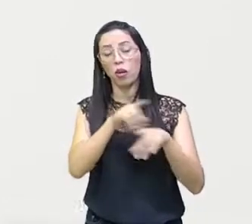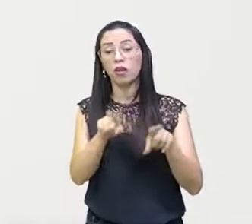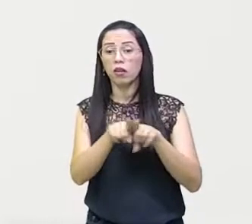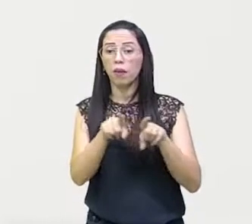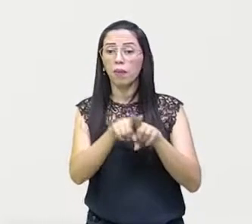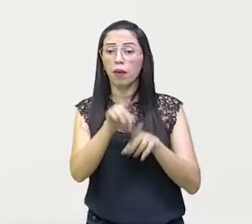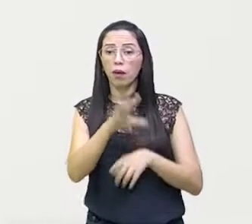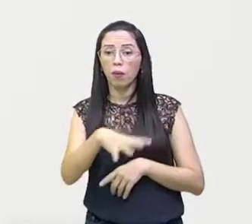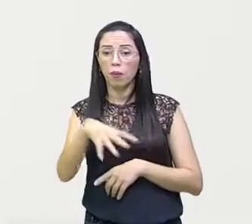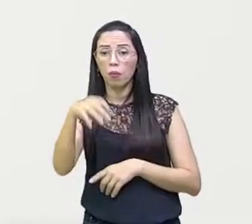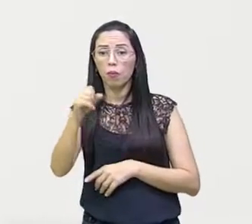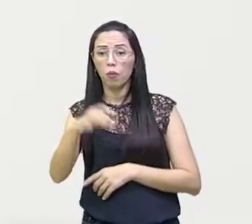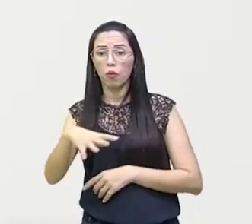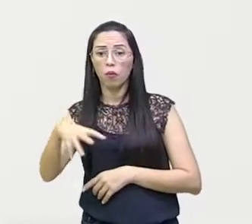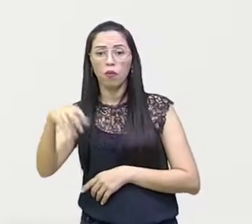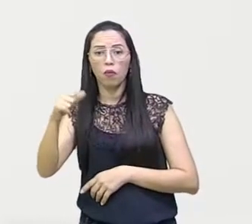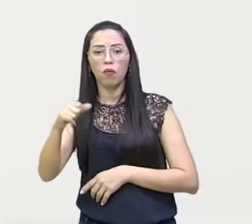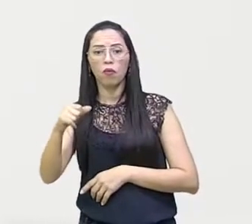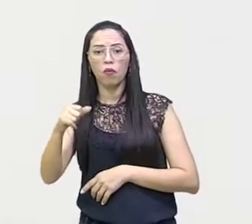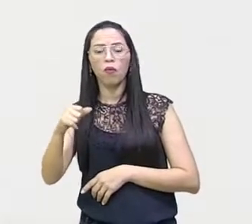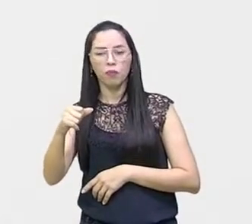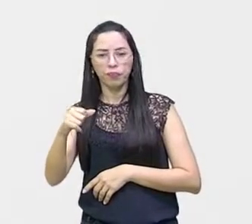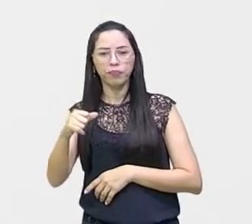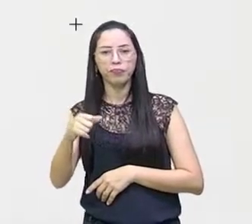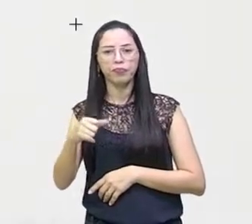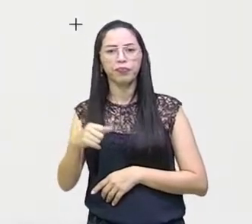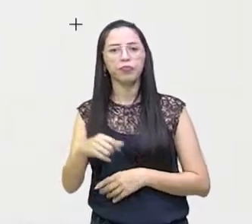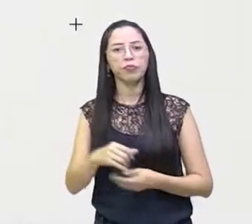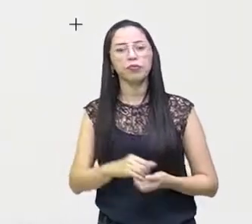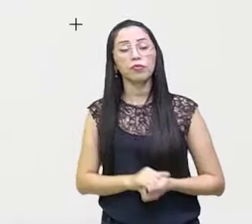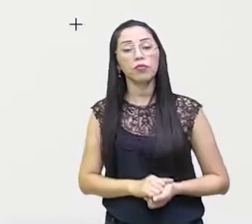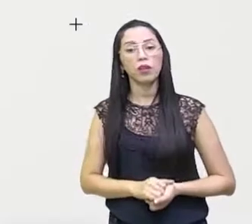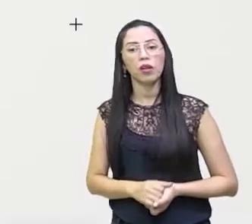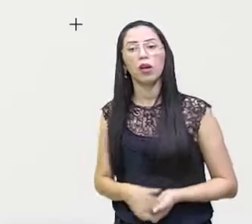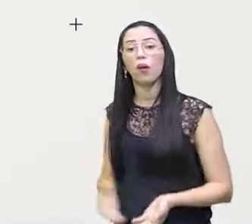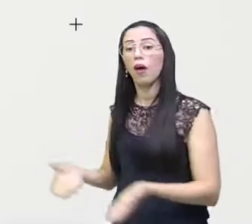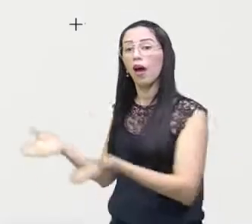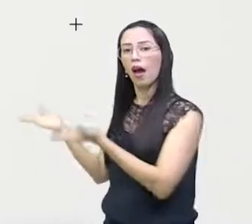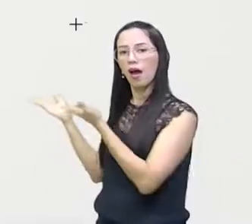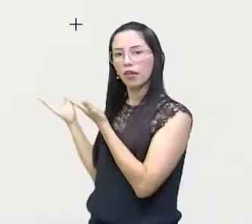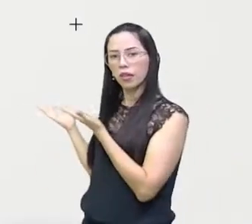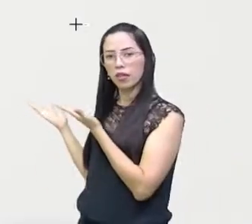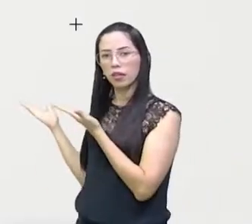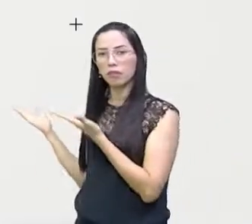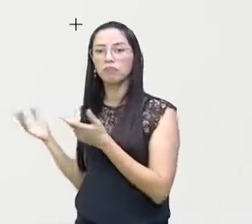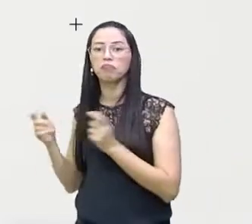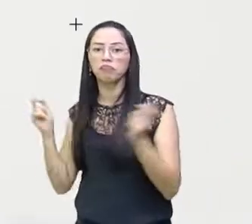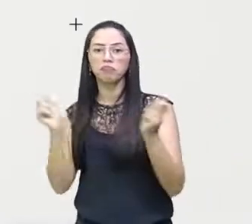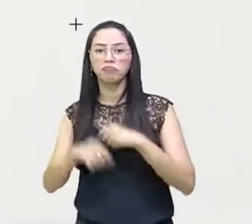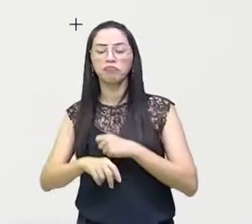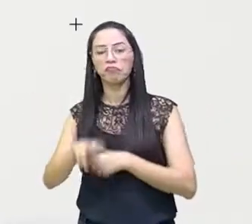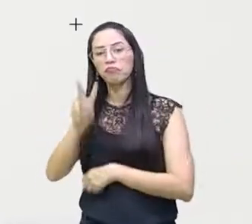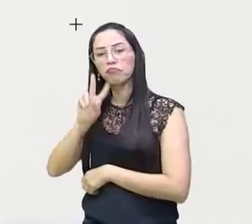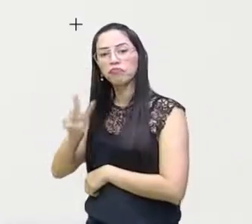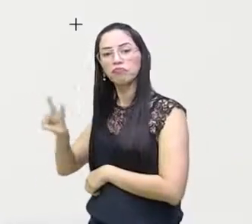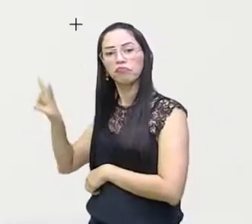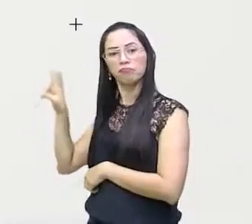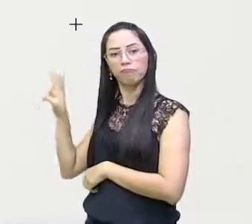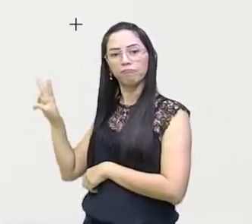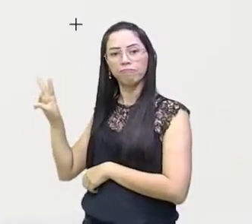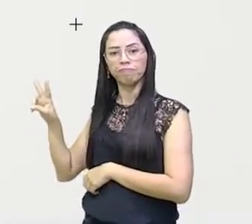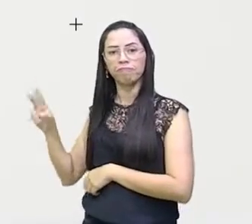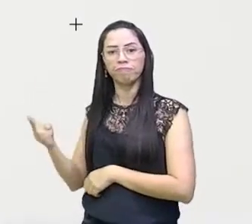humanos. Como vocês podem ver aqui nessa imagem, quem são os responsáveis por essa circulação fechada?